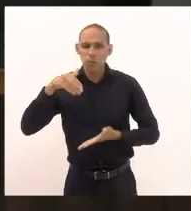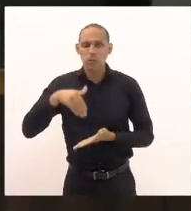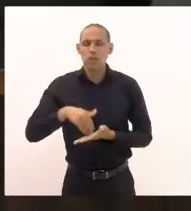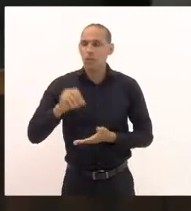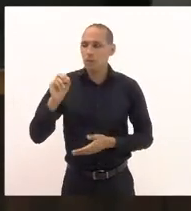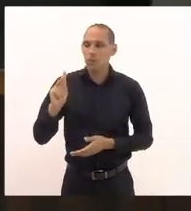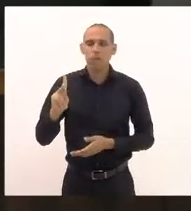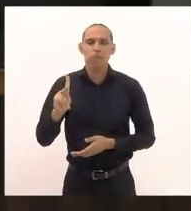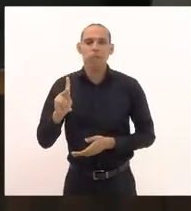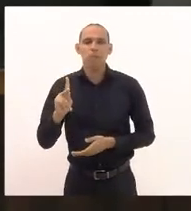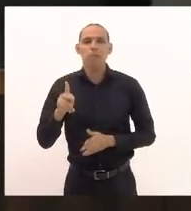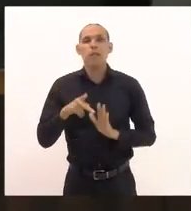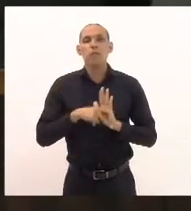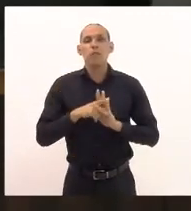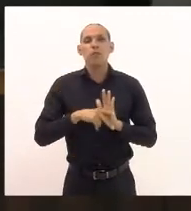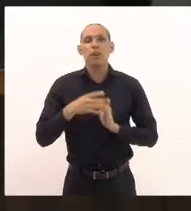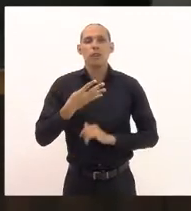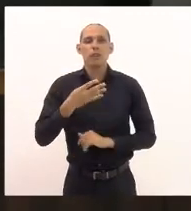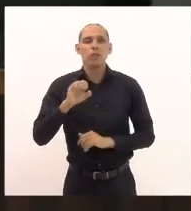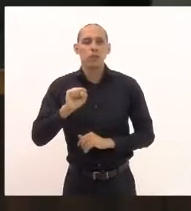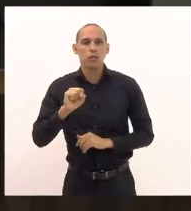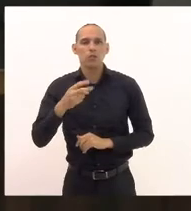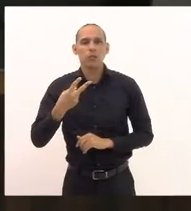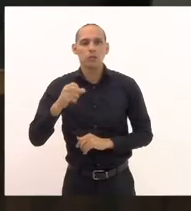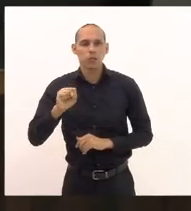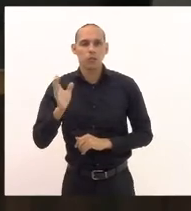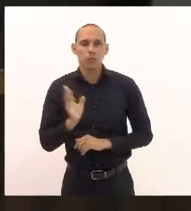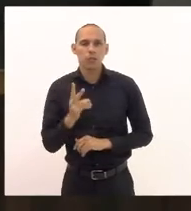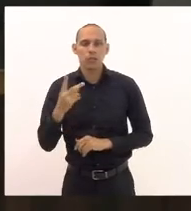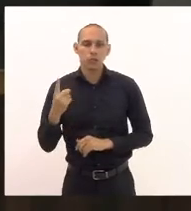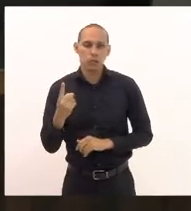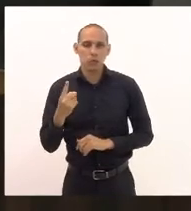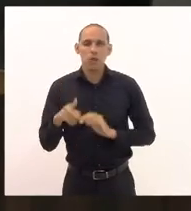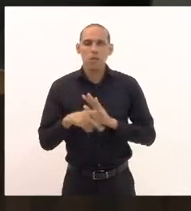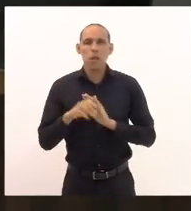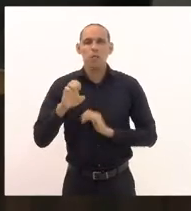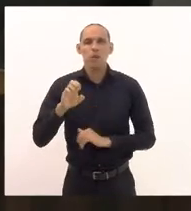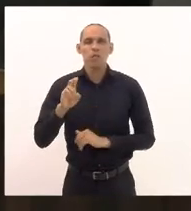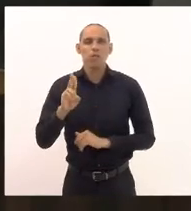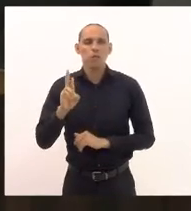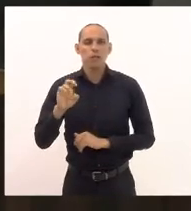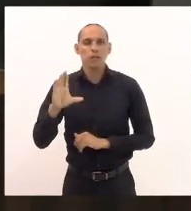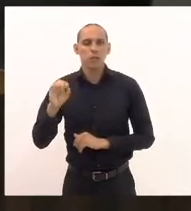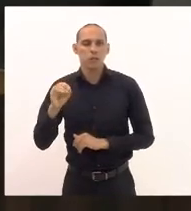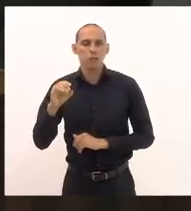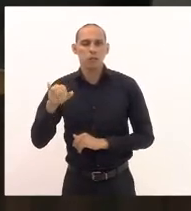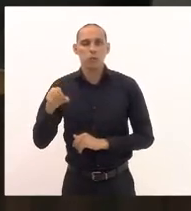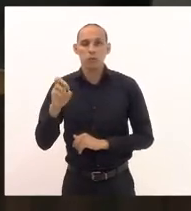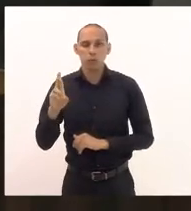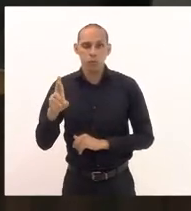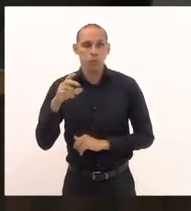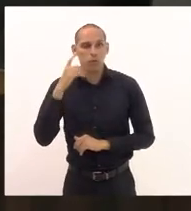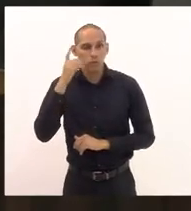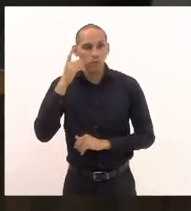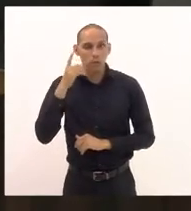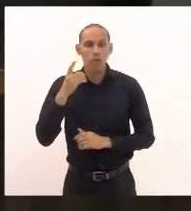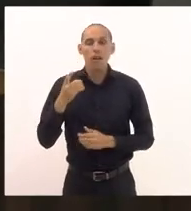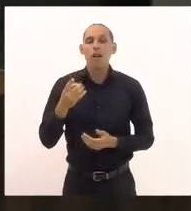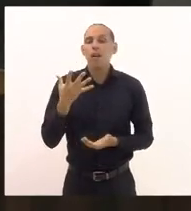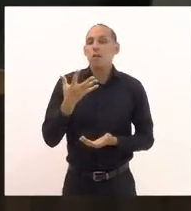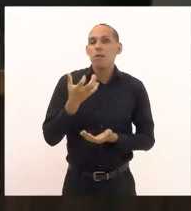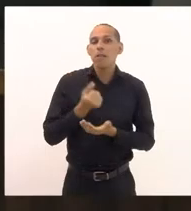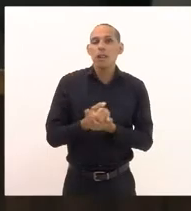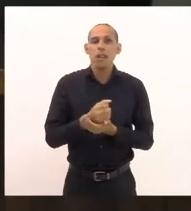ok. Projeto de lei 48.28.21, de autoria do deputado Eurico Júnior, que autoriza o Poder Executivo a implantar a Delegacia